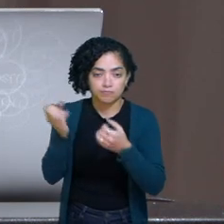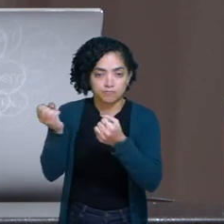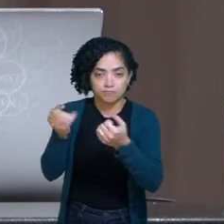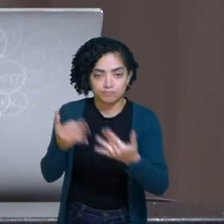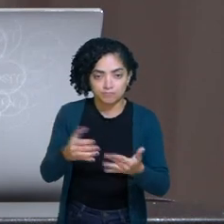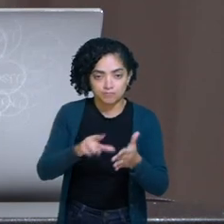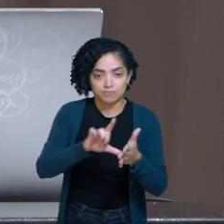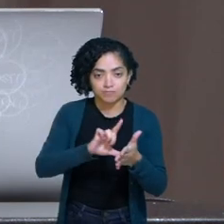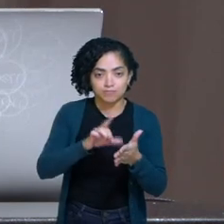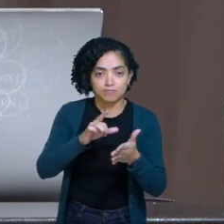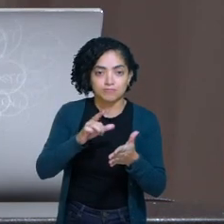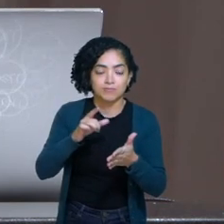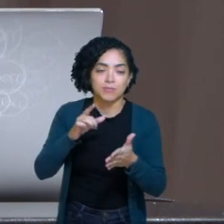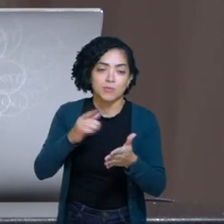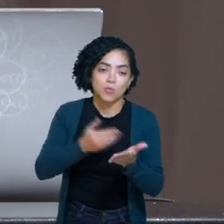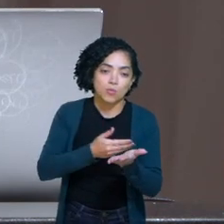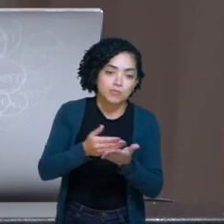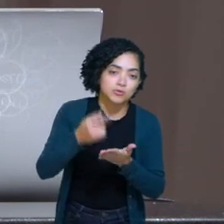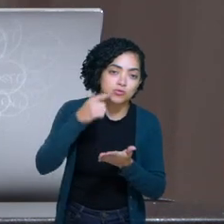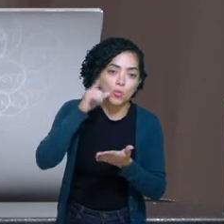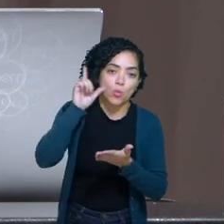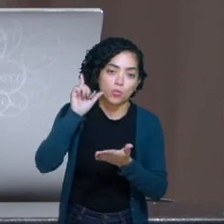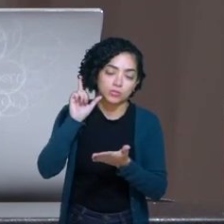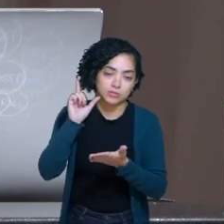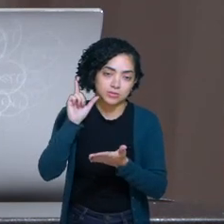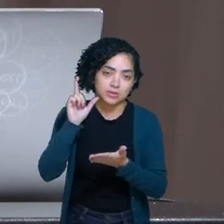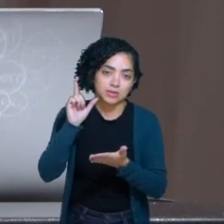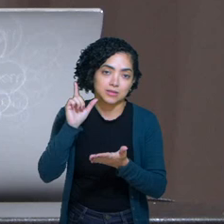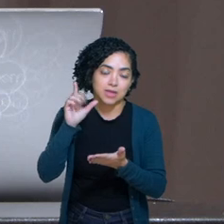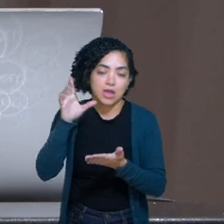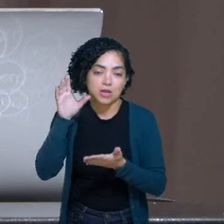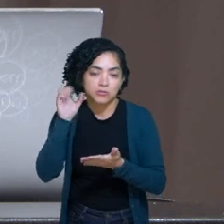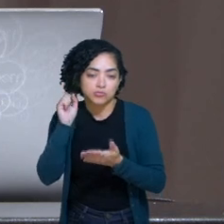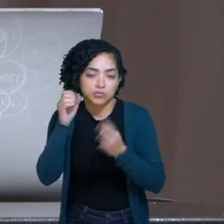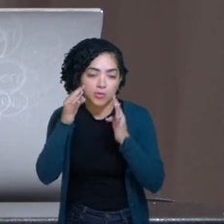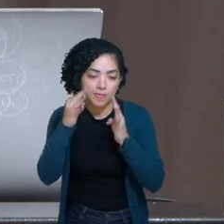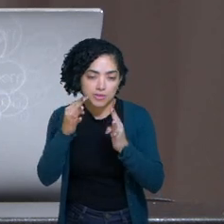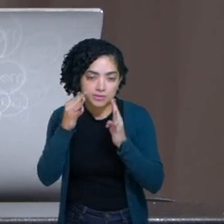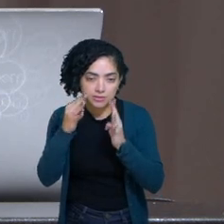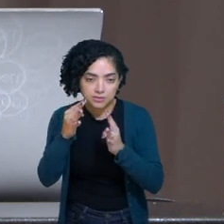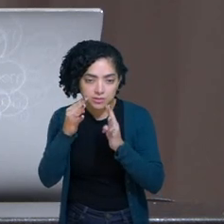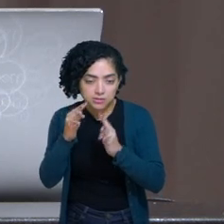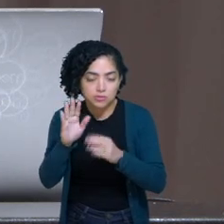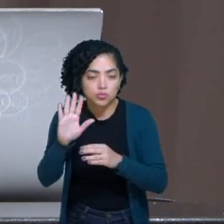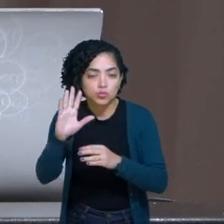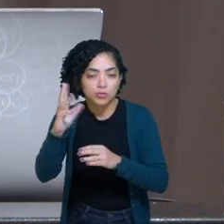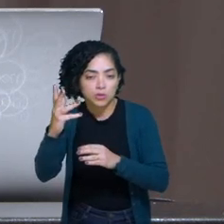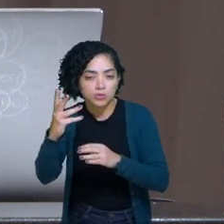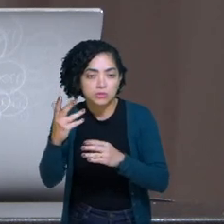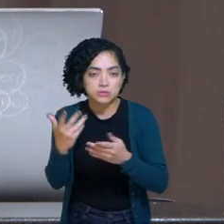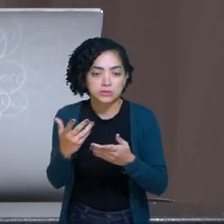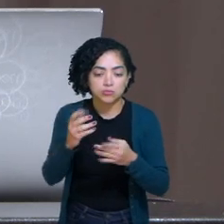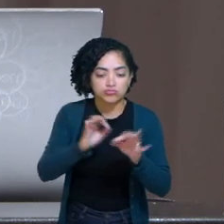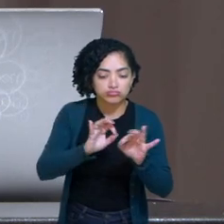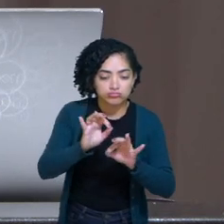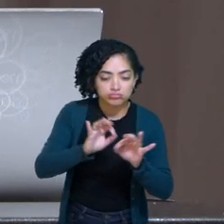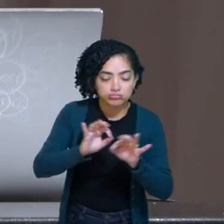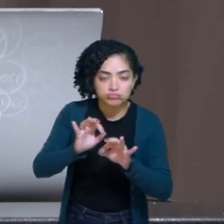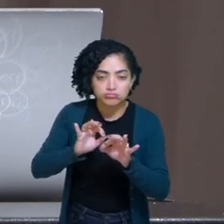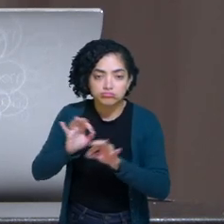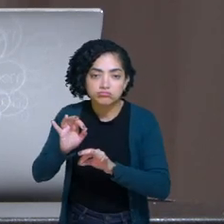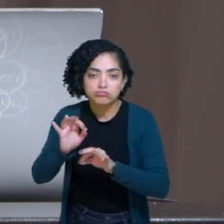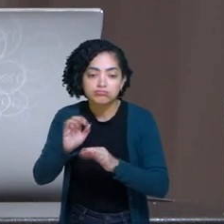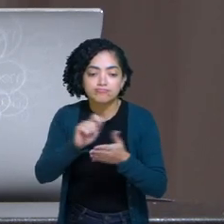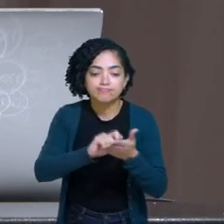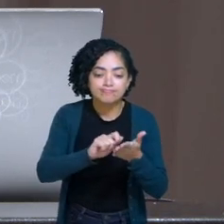desde ontem estava escutando atentamente tudo que acon tudo que foi relatado para